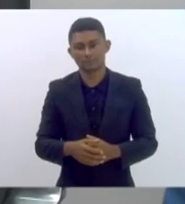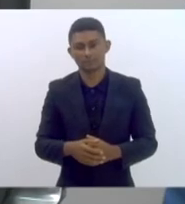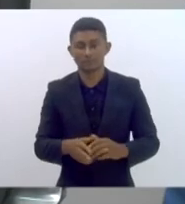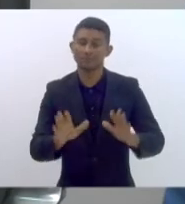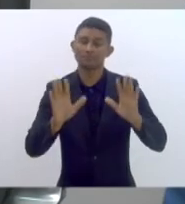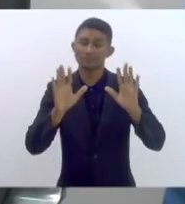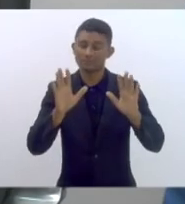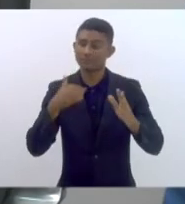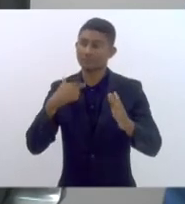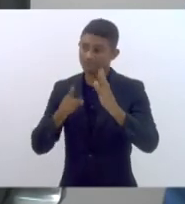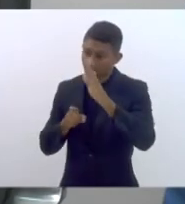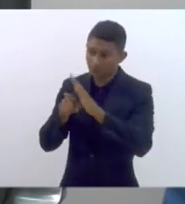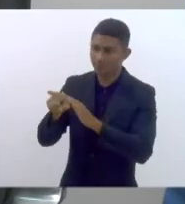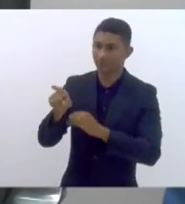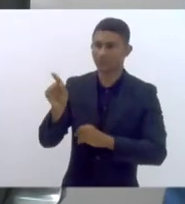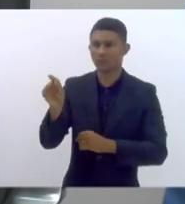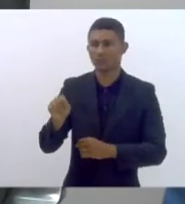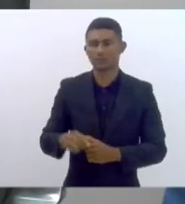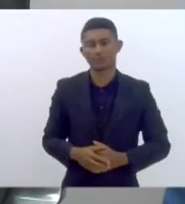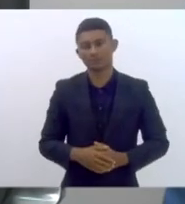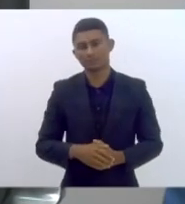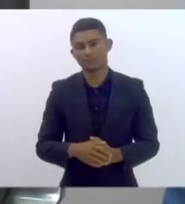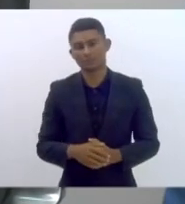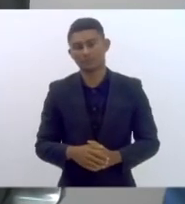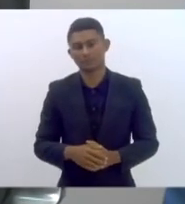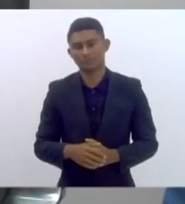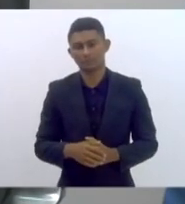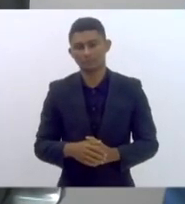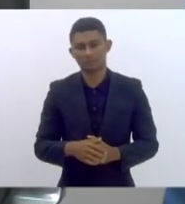Mas eu te pergunto o seguinte,